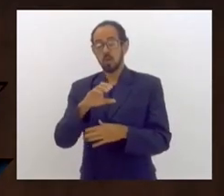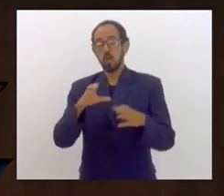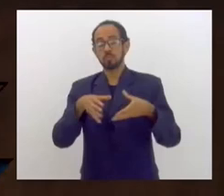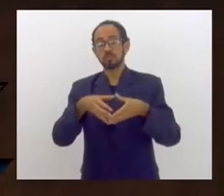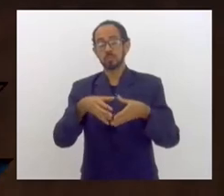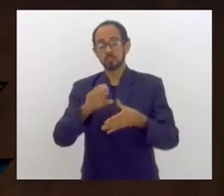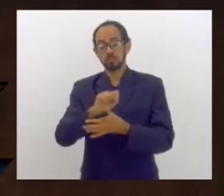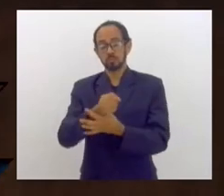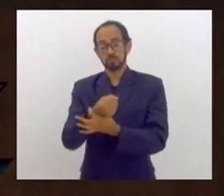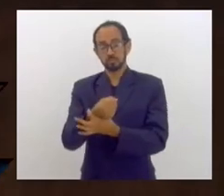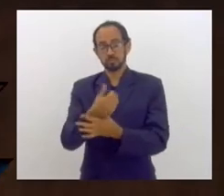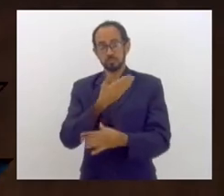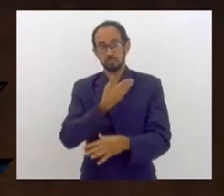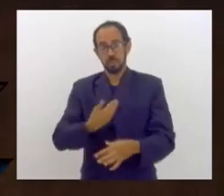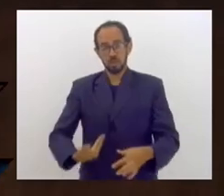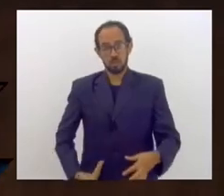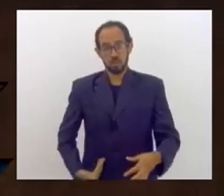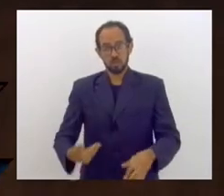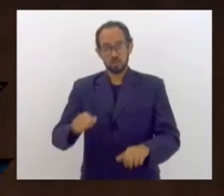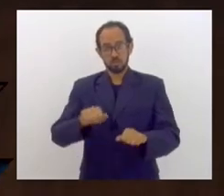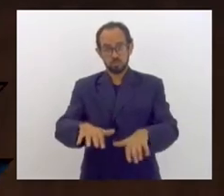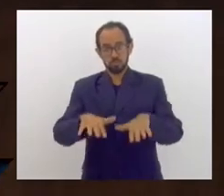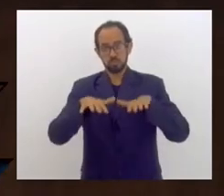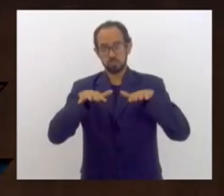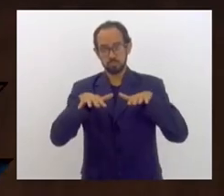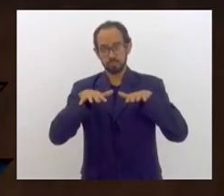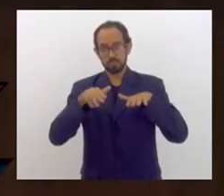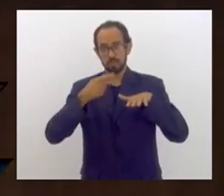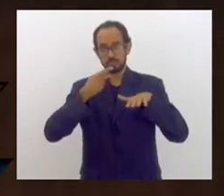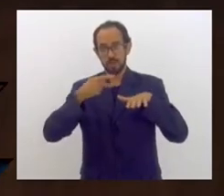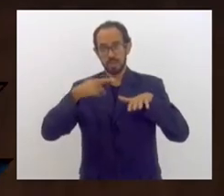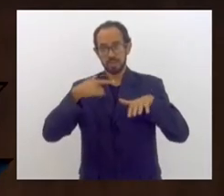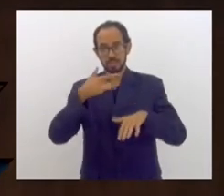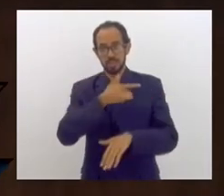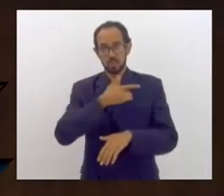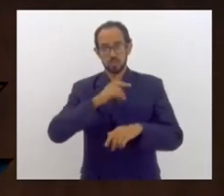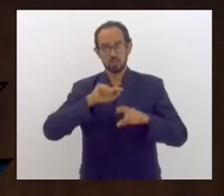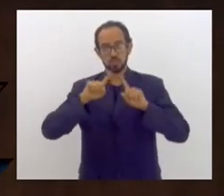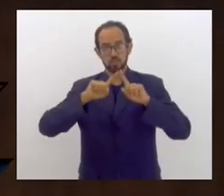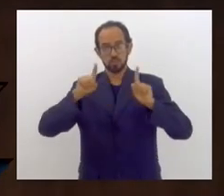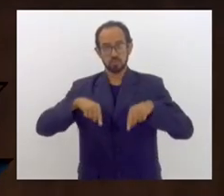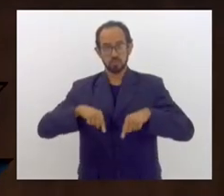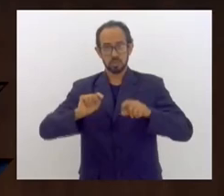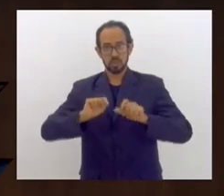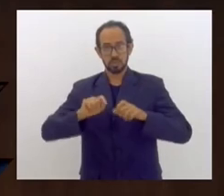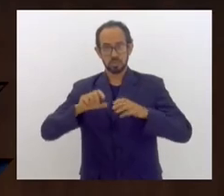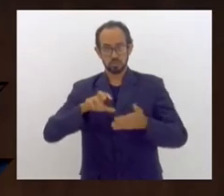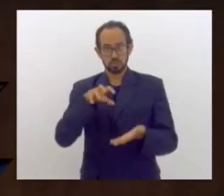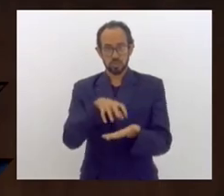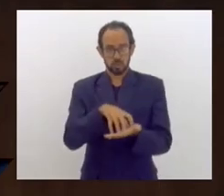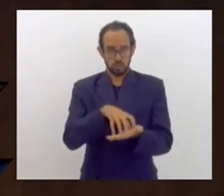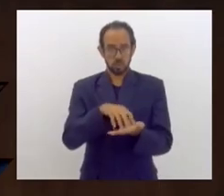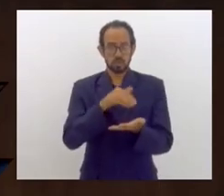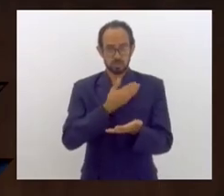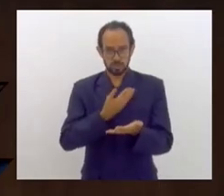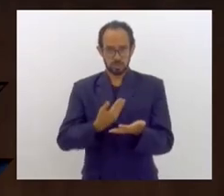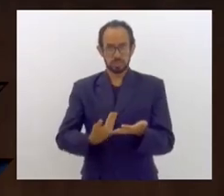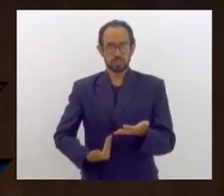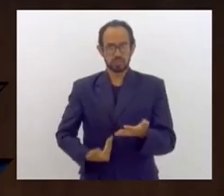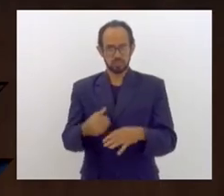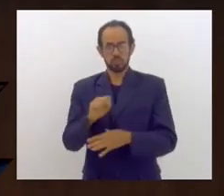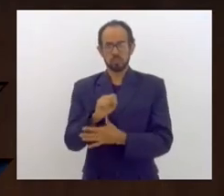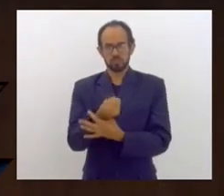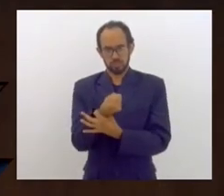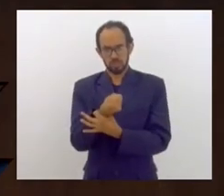audiência pública exatamente para tratar da saúde do trabalhador da área da segurança. Porque quando